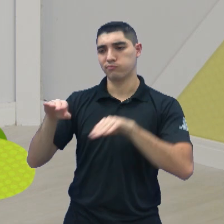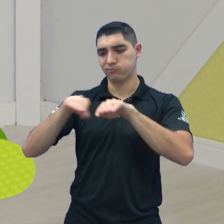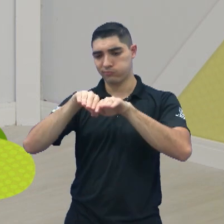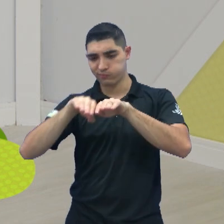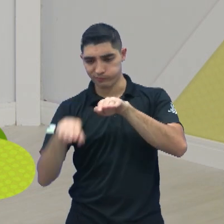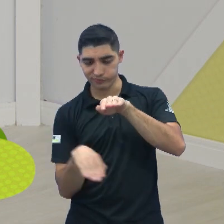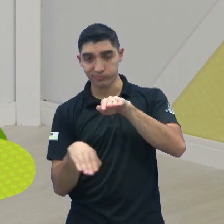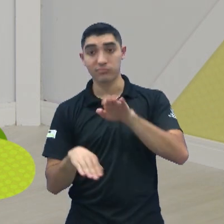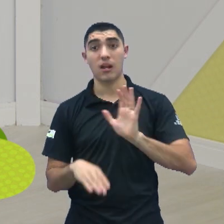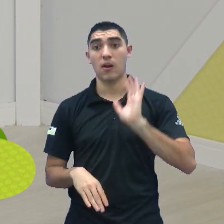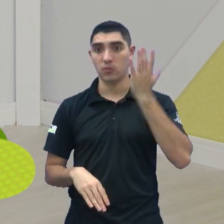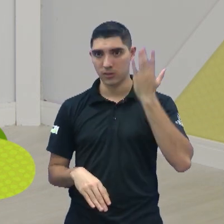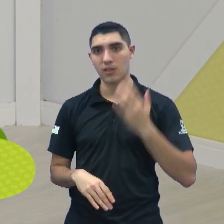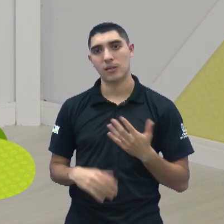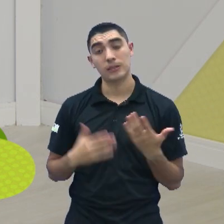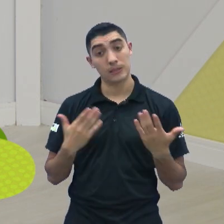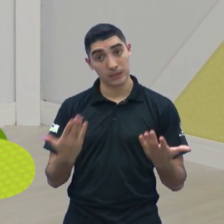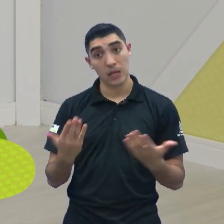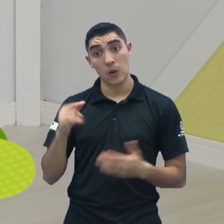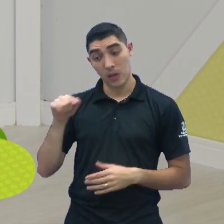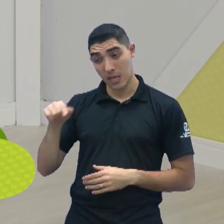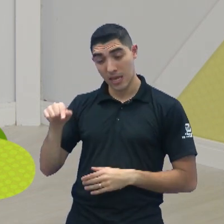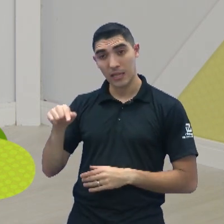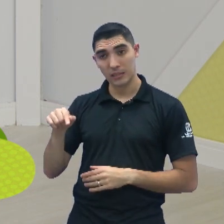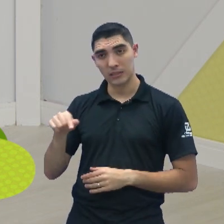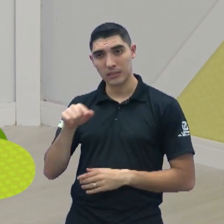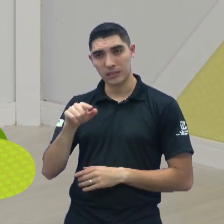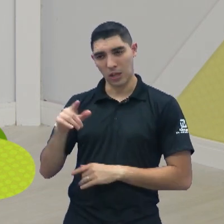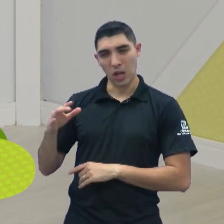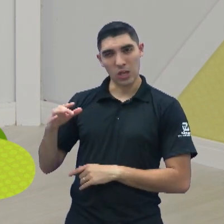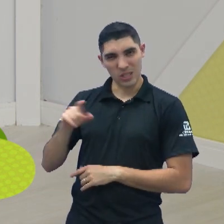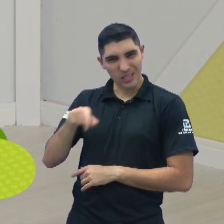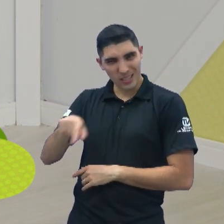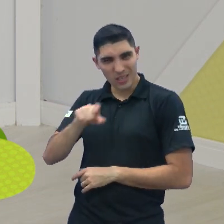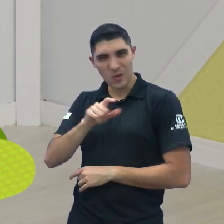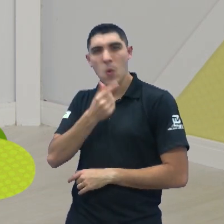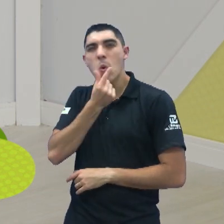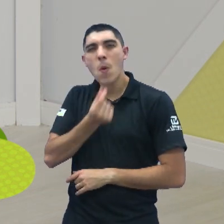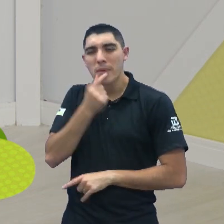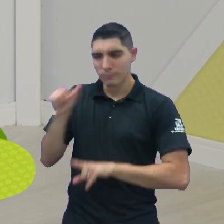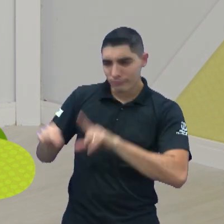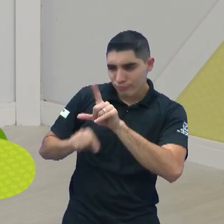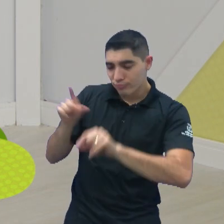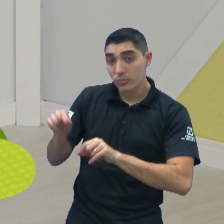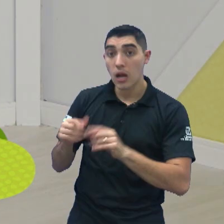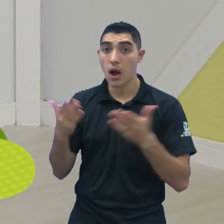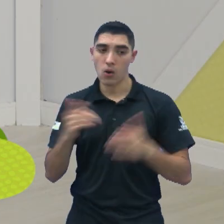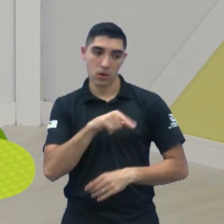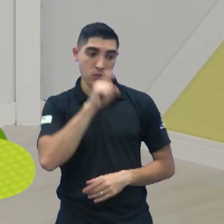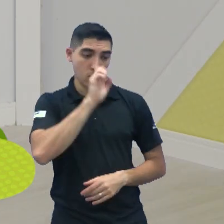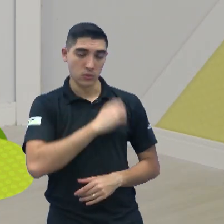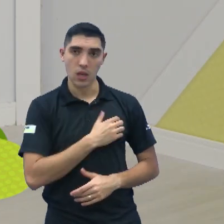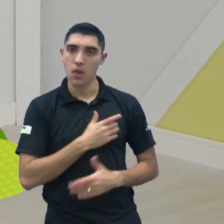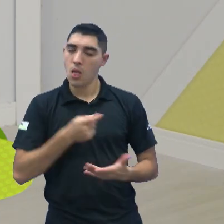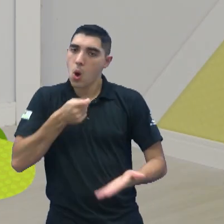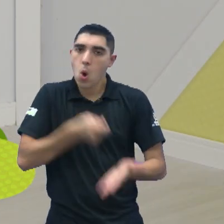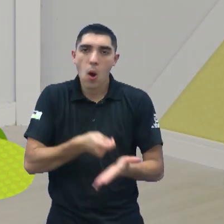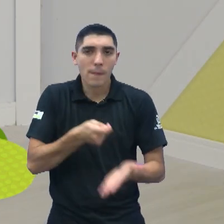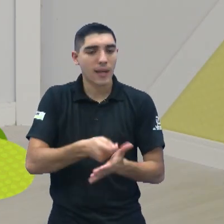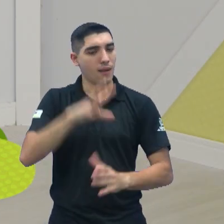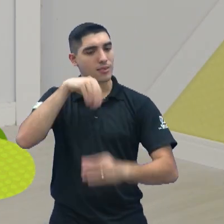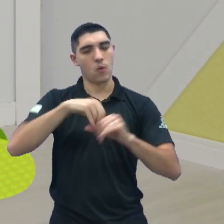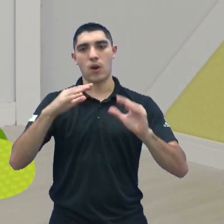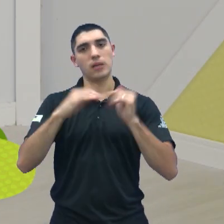A4, ou seja, para montar esse time foi um sufoco e agora o São José, entre aspas, tem a obrigação de vencer em casa e está, entre